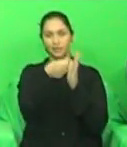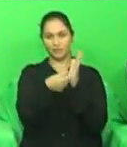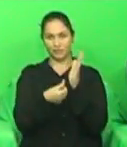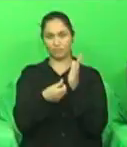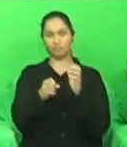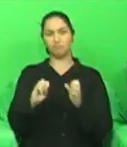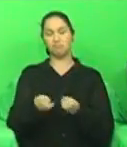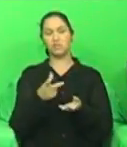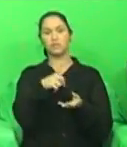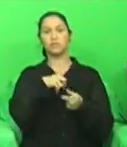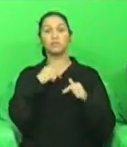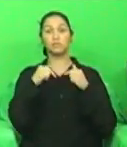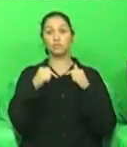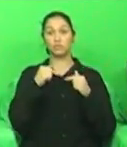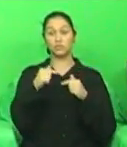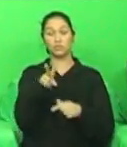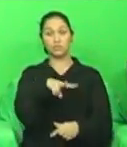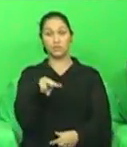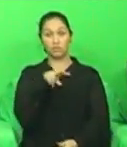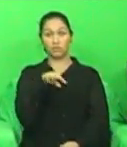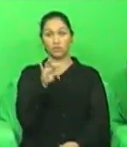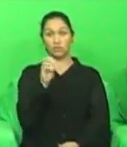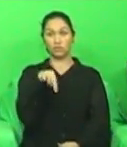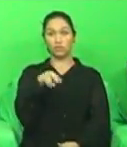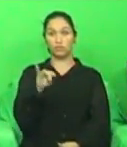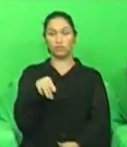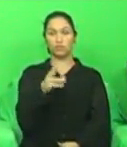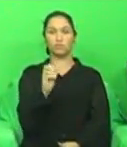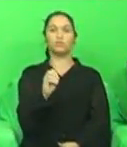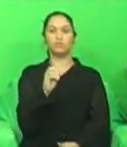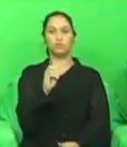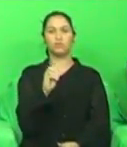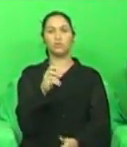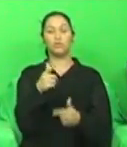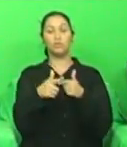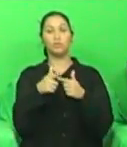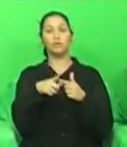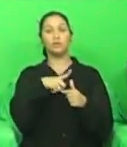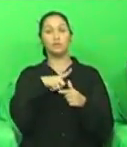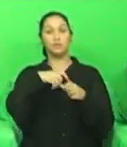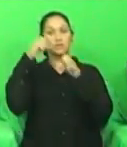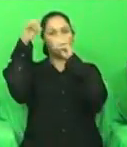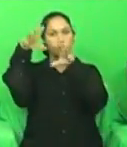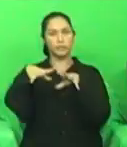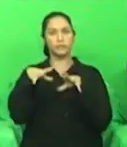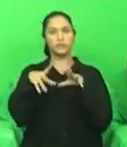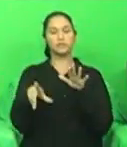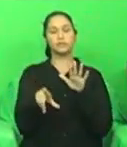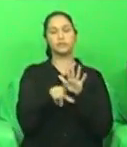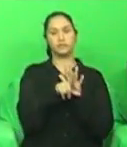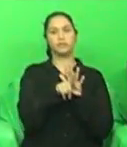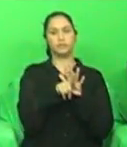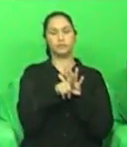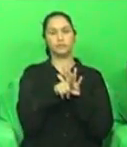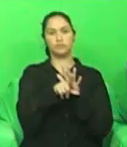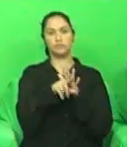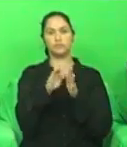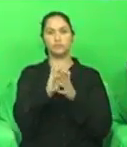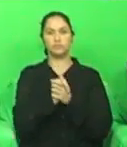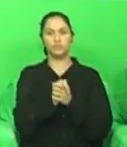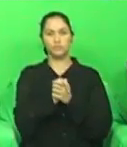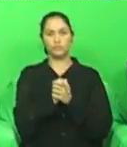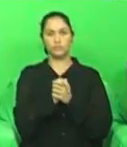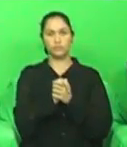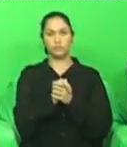discussão exatamente para uma proteção legal o vereador a proteção legal e comparece é